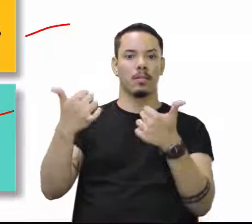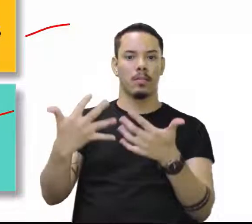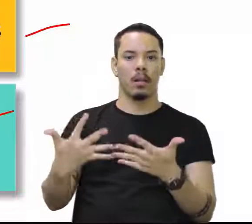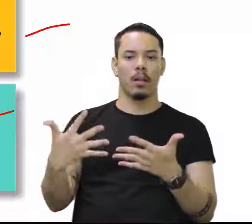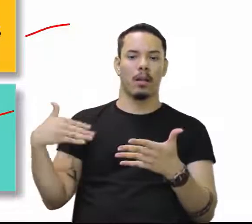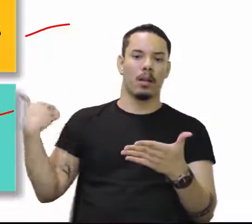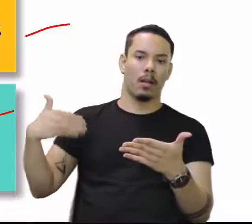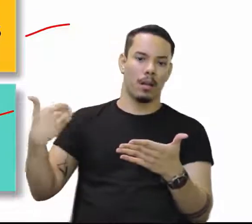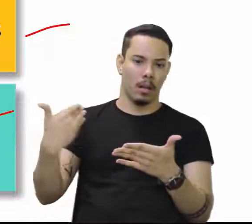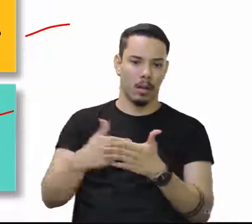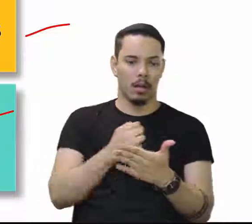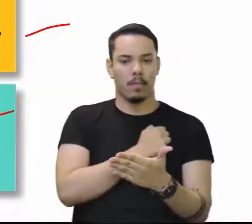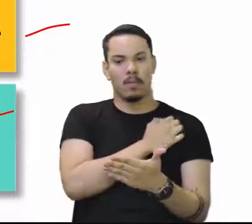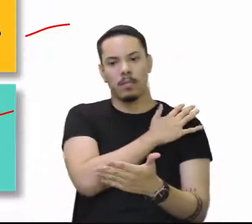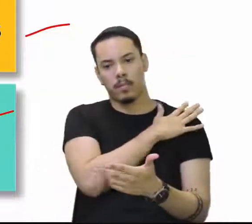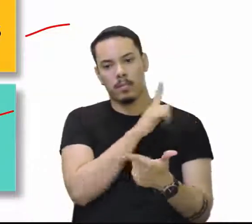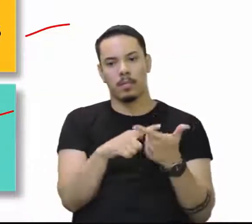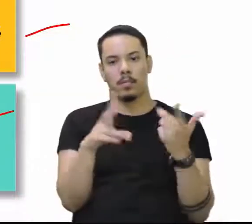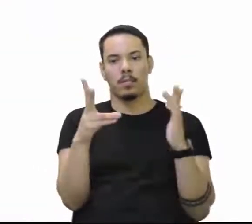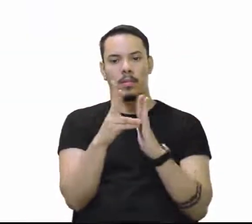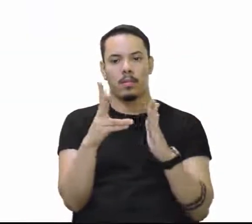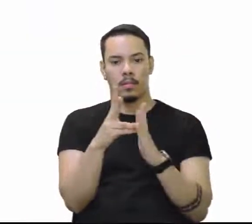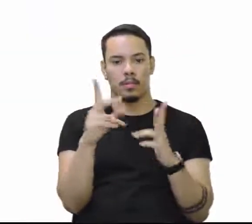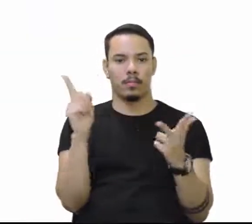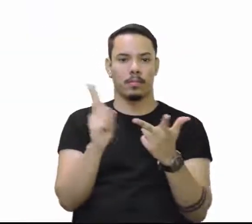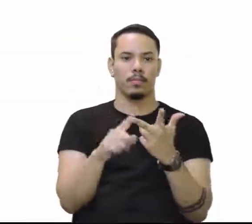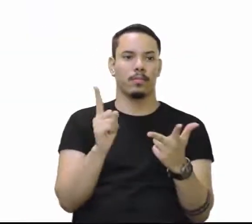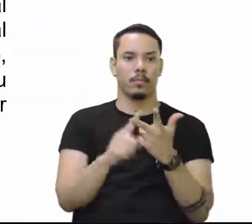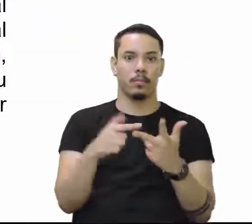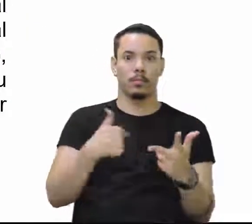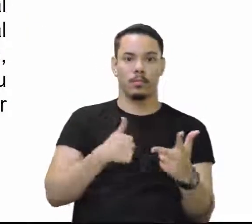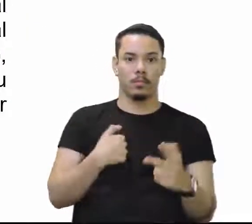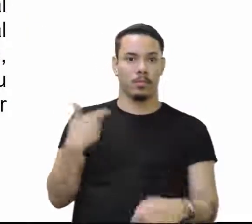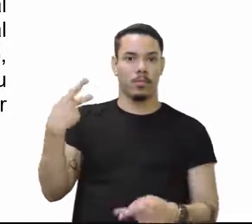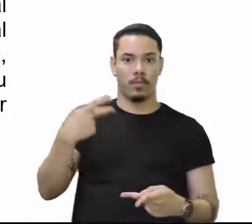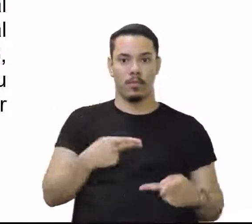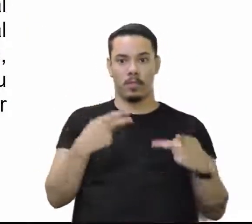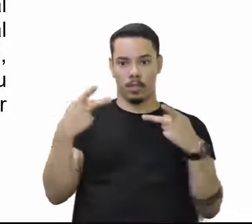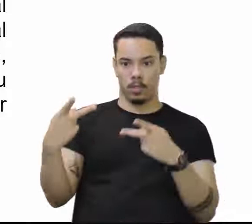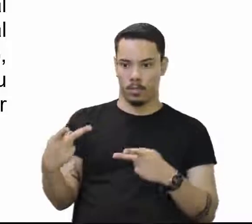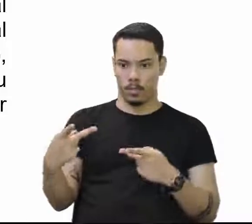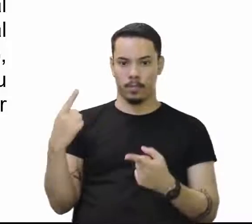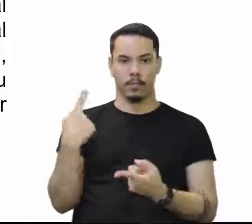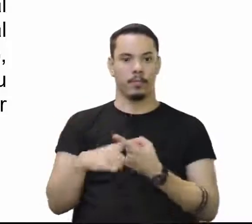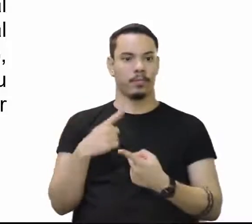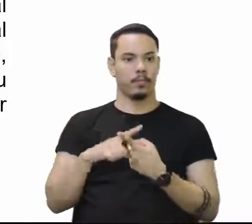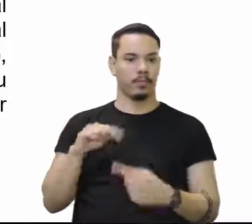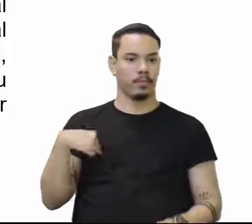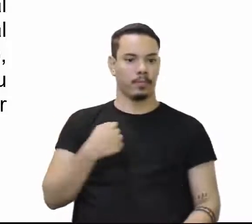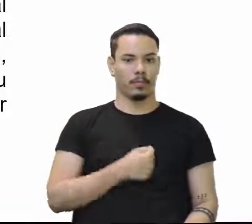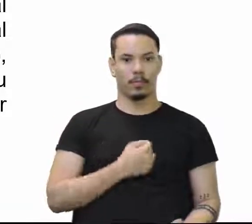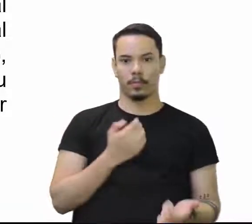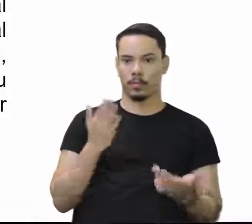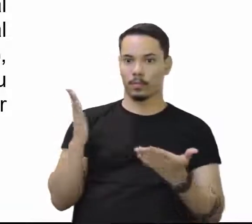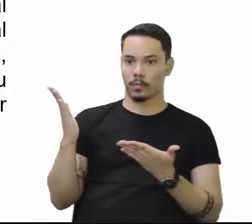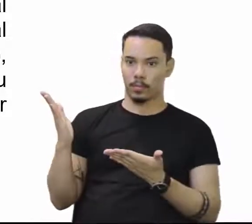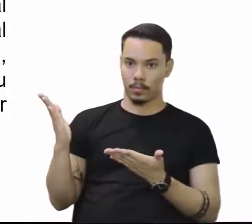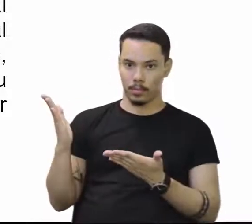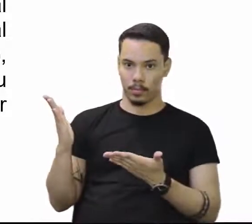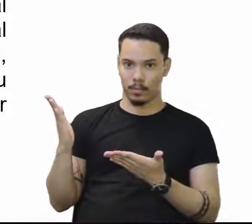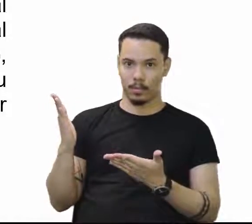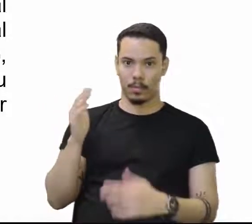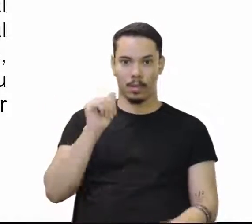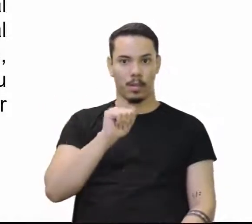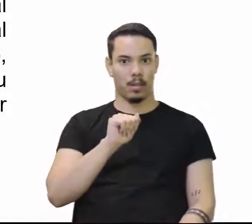Getúlio Vargas visitando Porto Velho. Vamos relembrar essa visita dele, porque nós estamos diante de